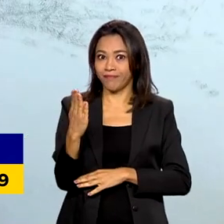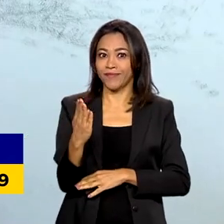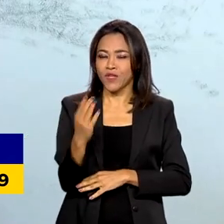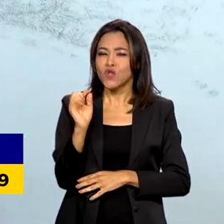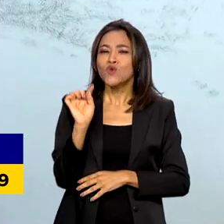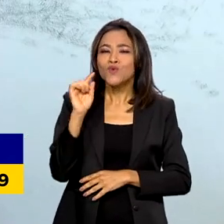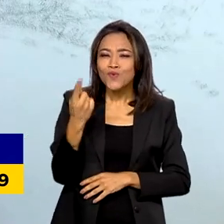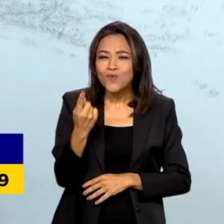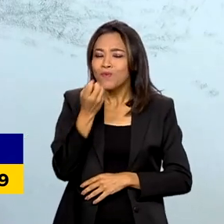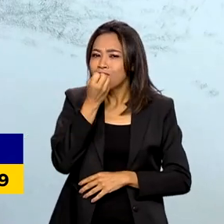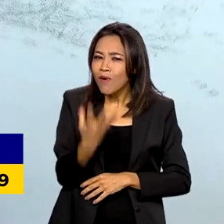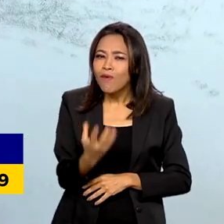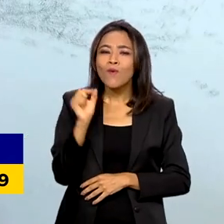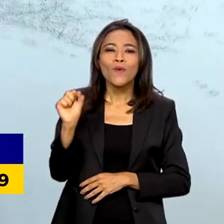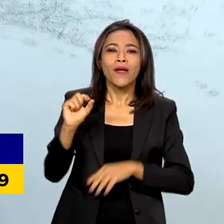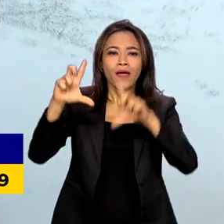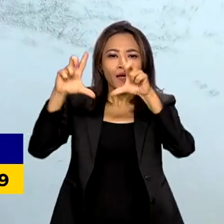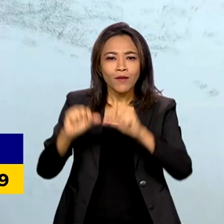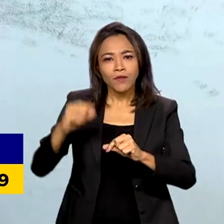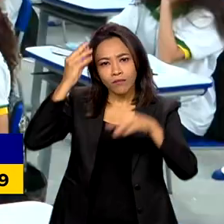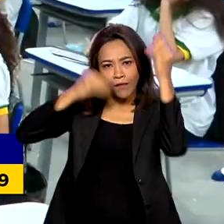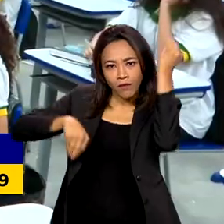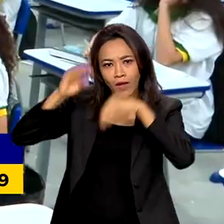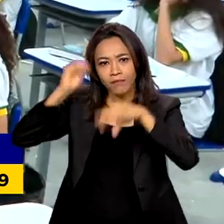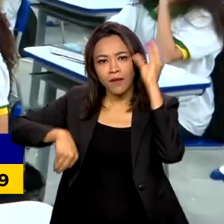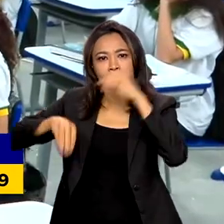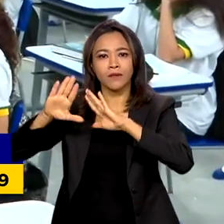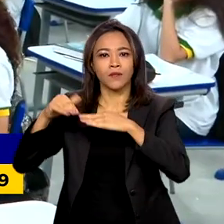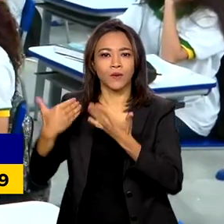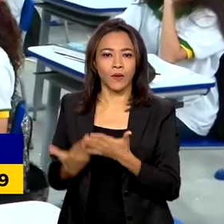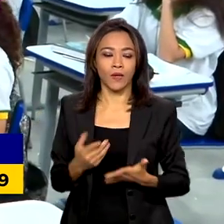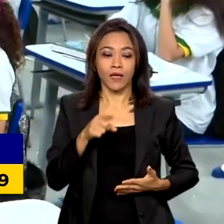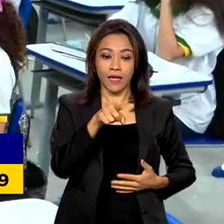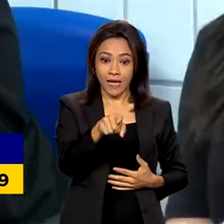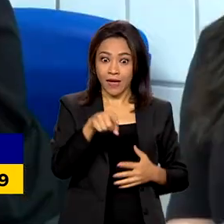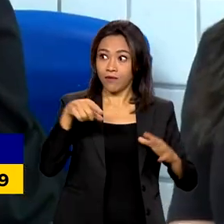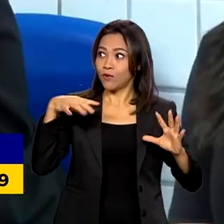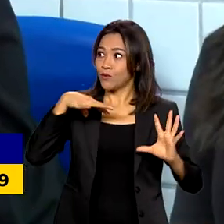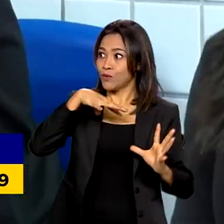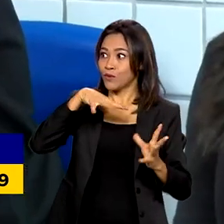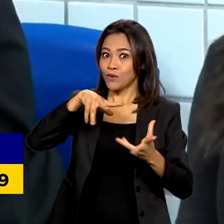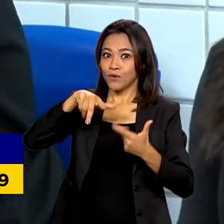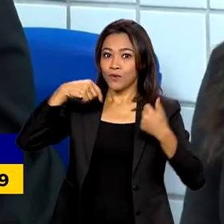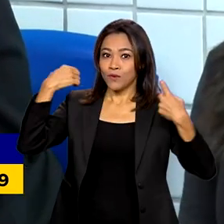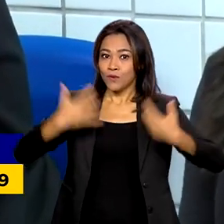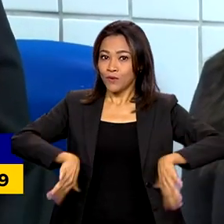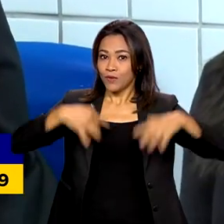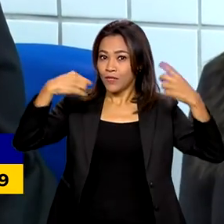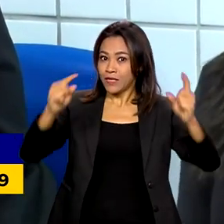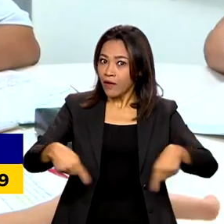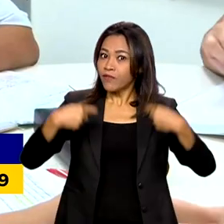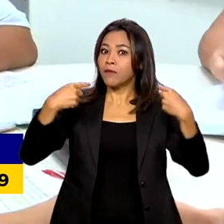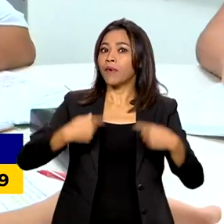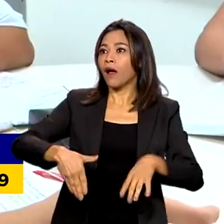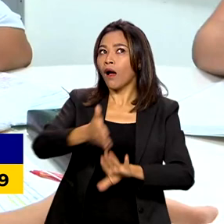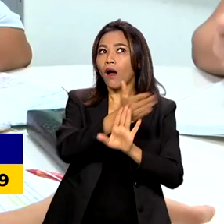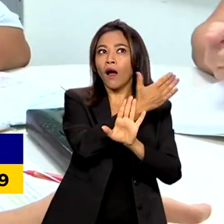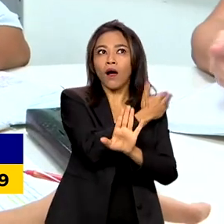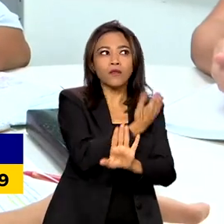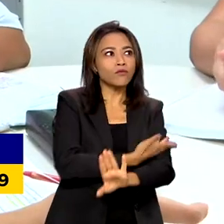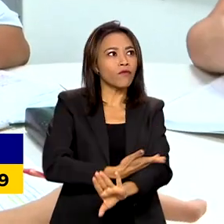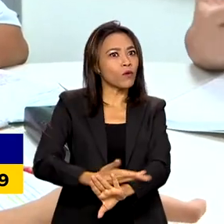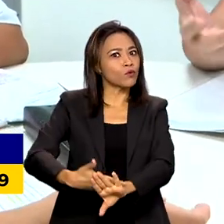grandes benefícios é esse, a redução da evasão escolar. Um mundo de desafios para quem não estava acostumada a